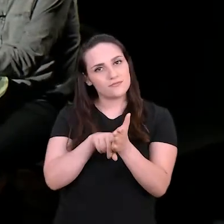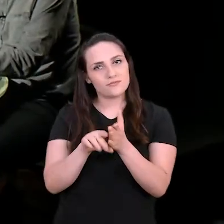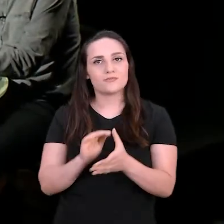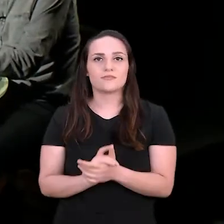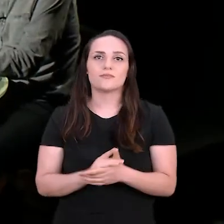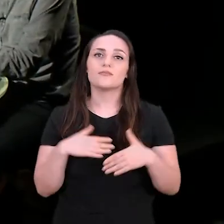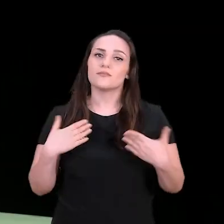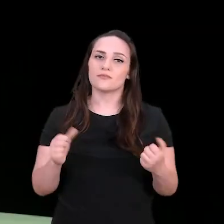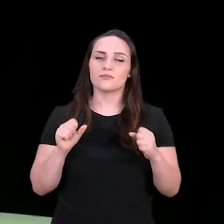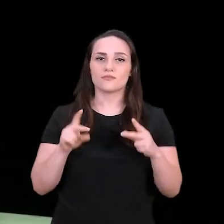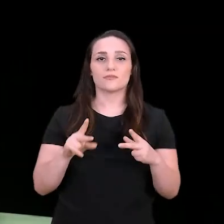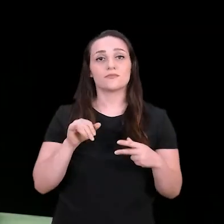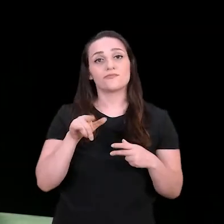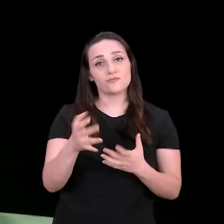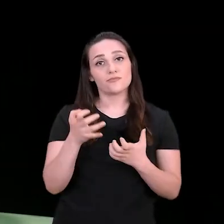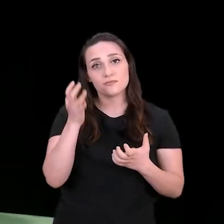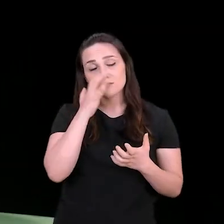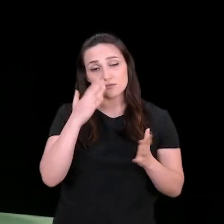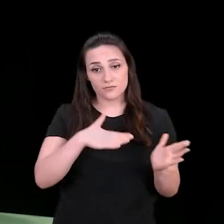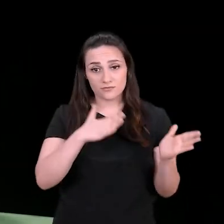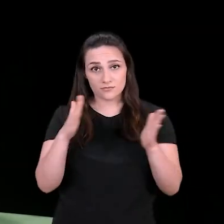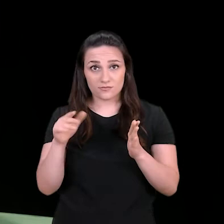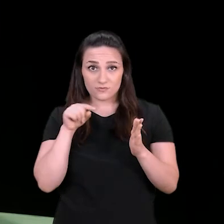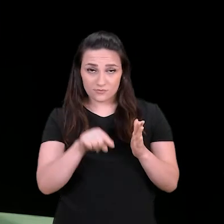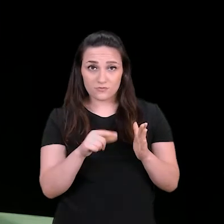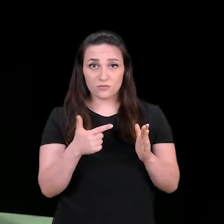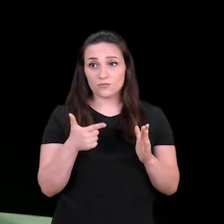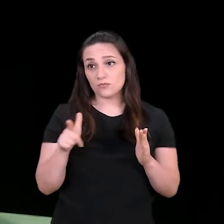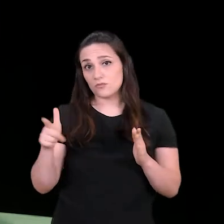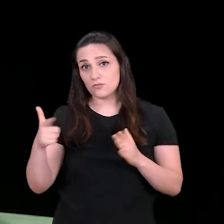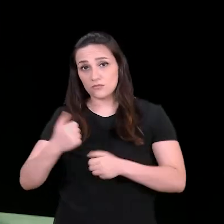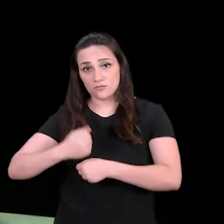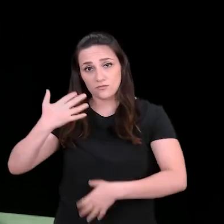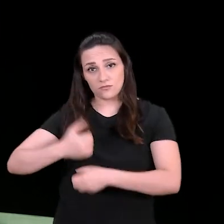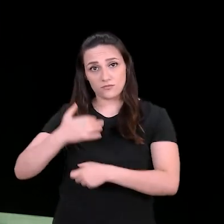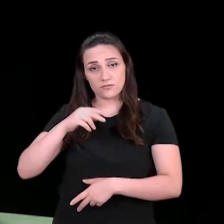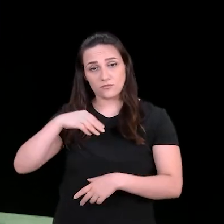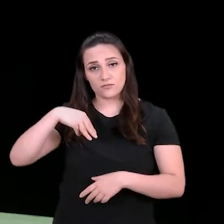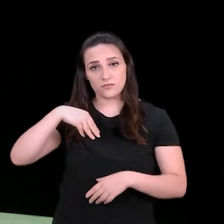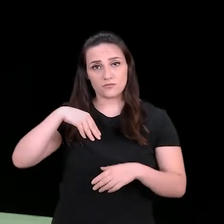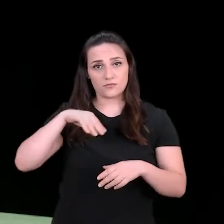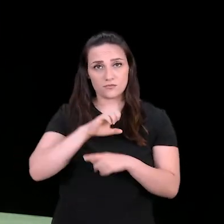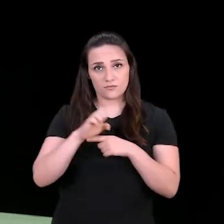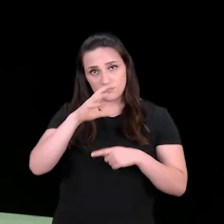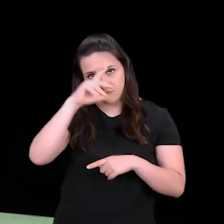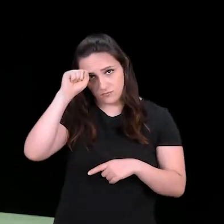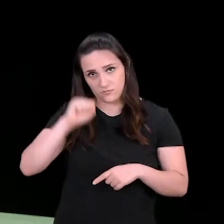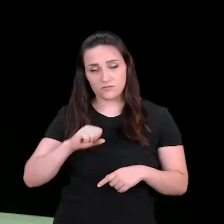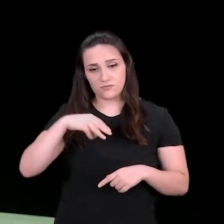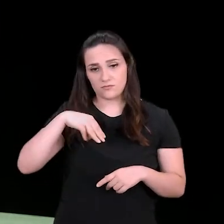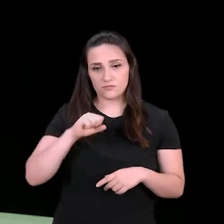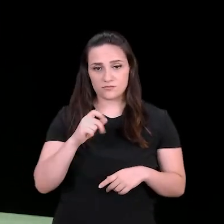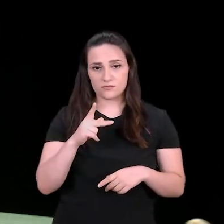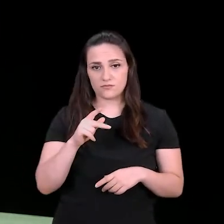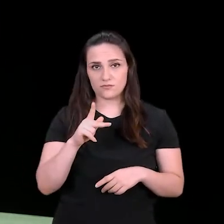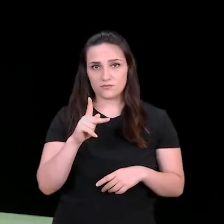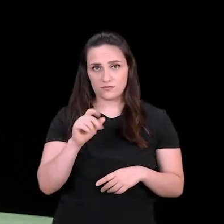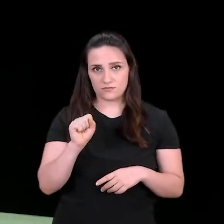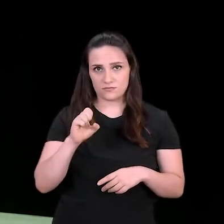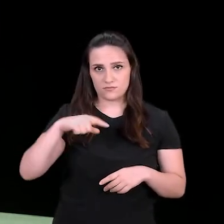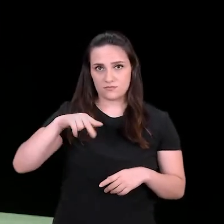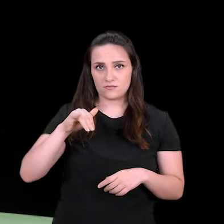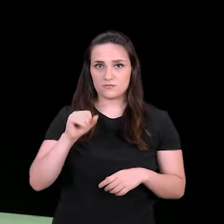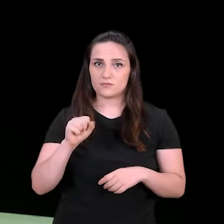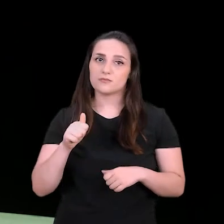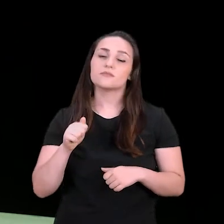aí. Bom, e para quem quiser acompanhar essa ou outras edições do MS em Pesquisa, basta acessar o YouTube, o canal do YouTube da